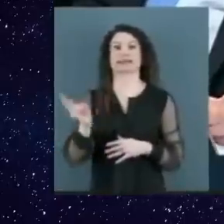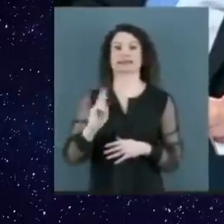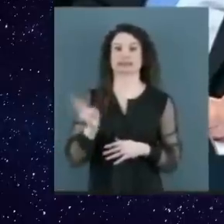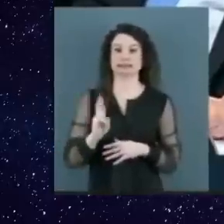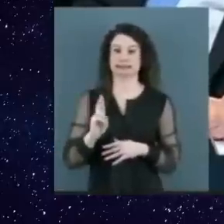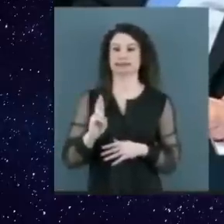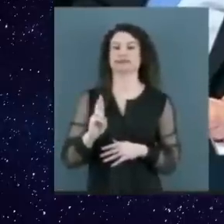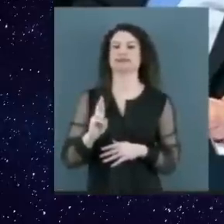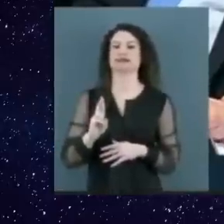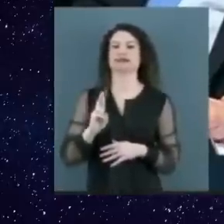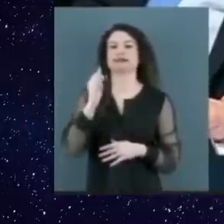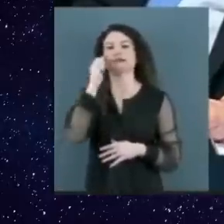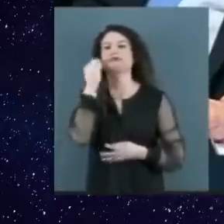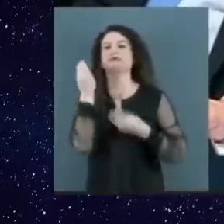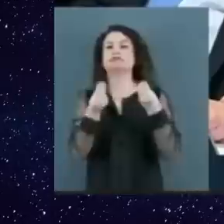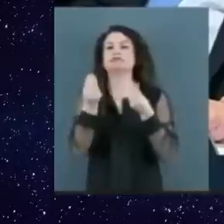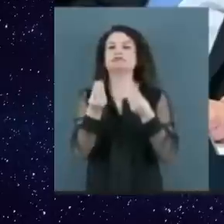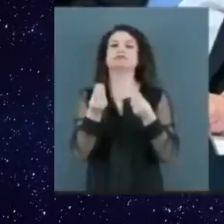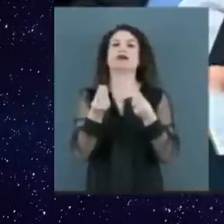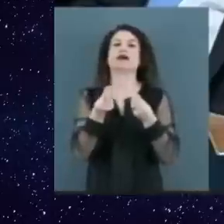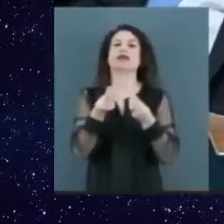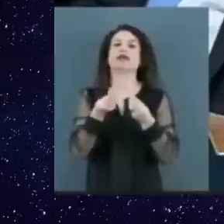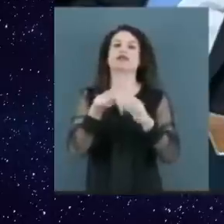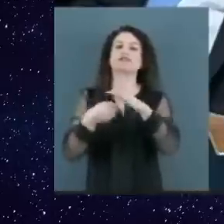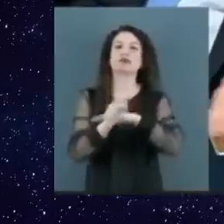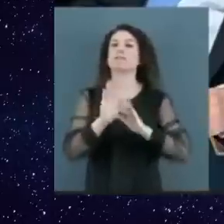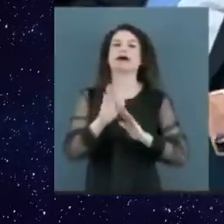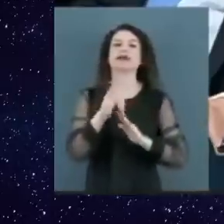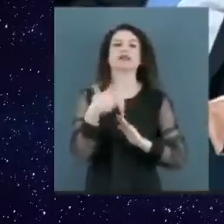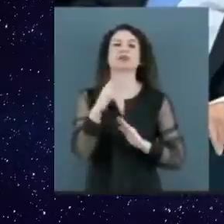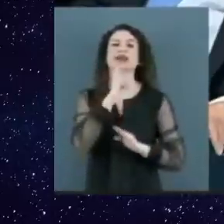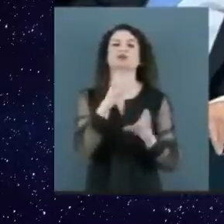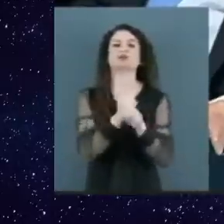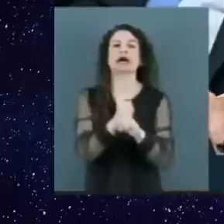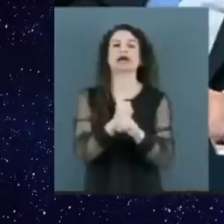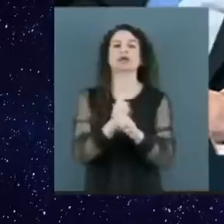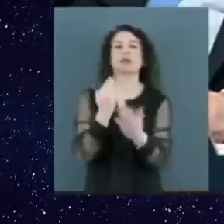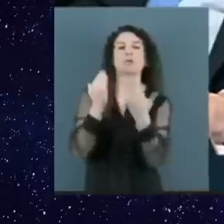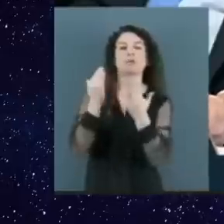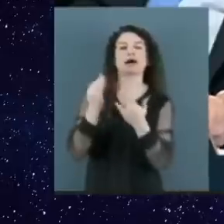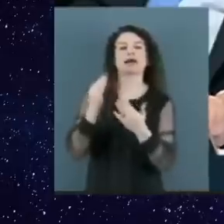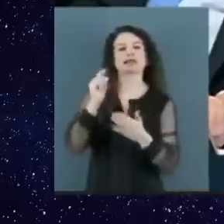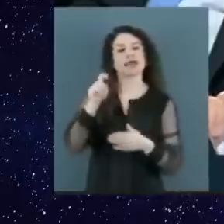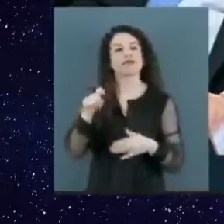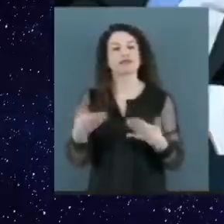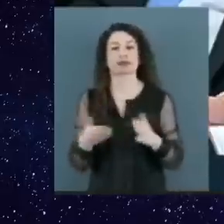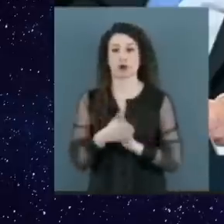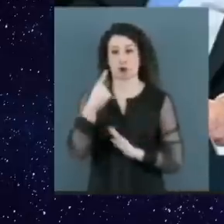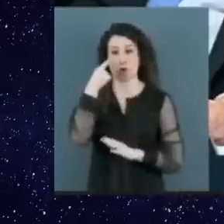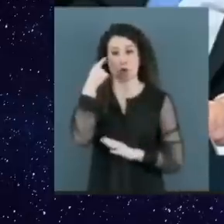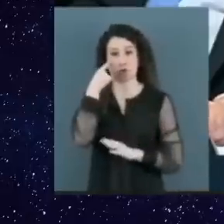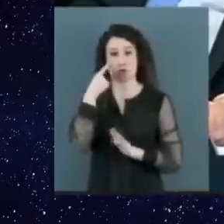resultado pretendido. Destaco aqui um trecho de um estudo: Pronace e a produção de política nacional de